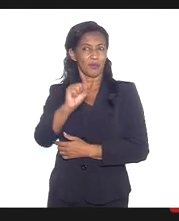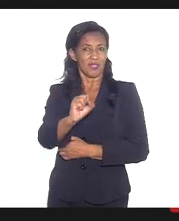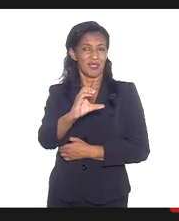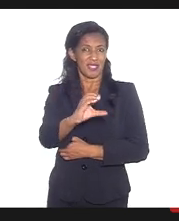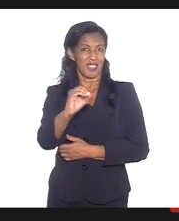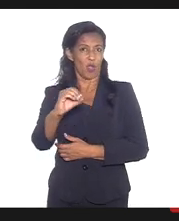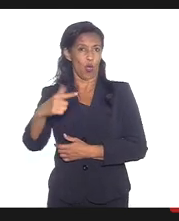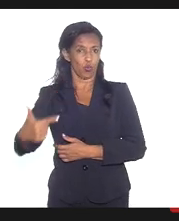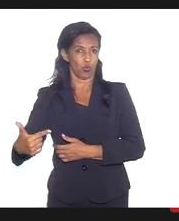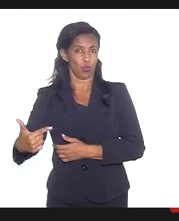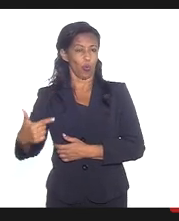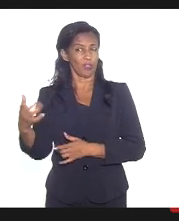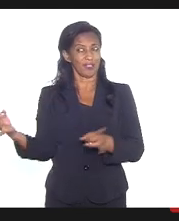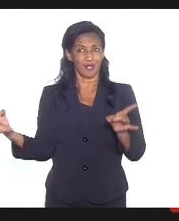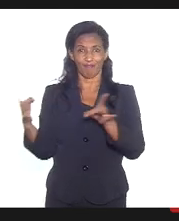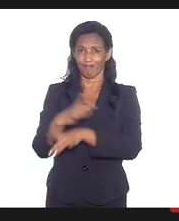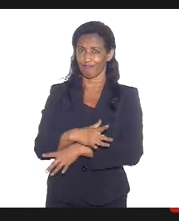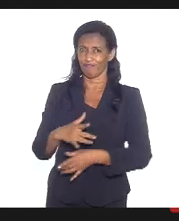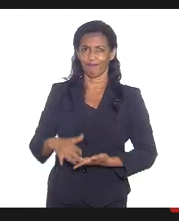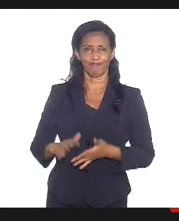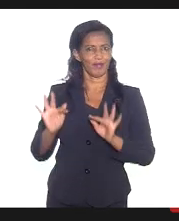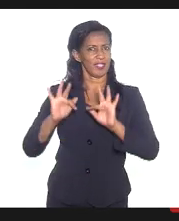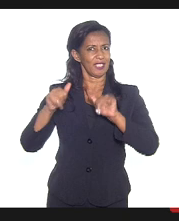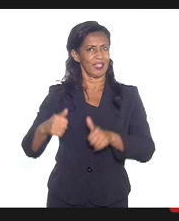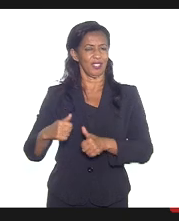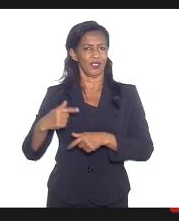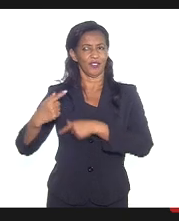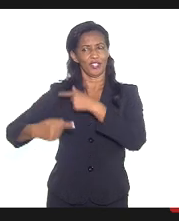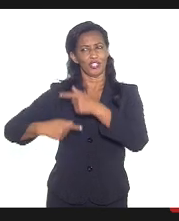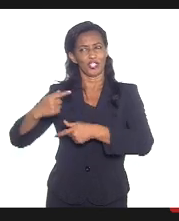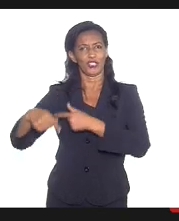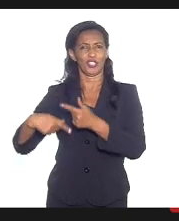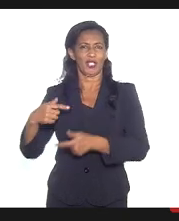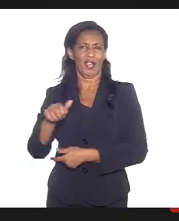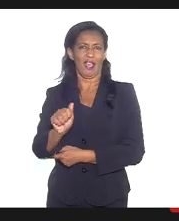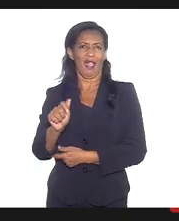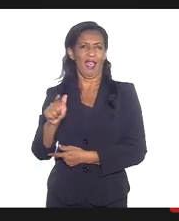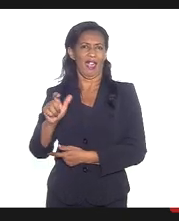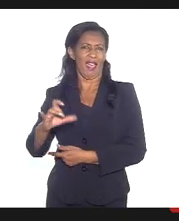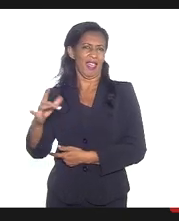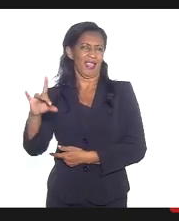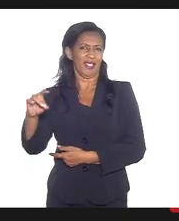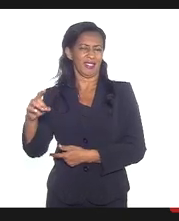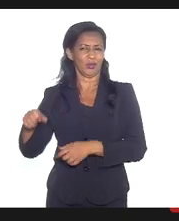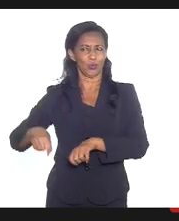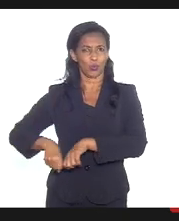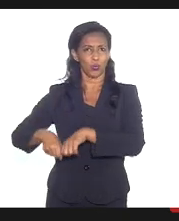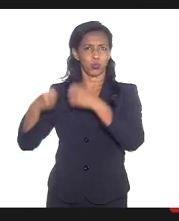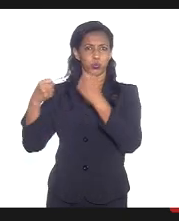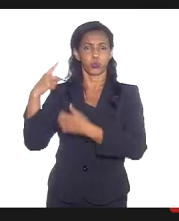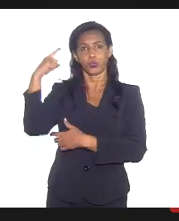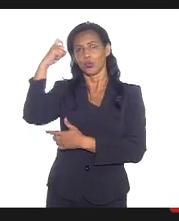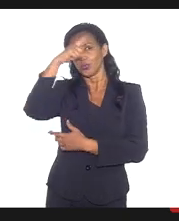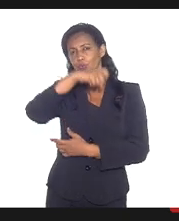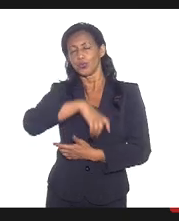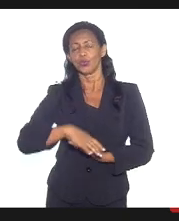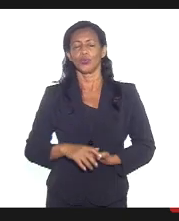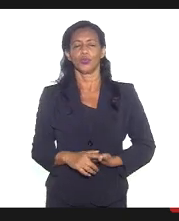CO2, então isso acaba, enfim, gerando ácido, destruindo equipamento, acaba sendo difícil de